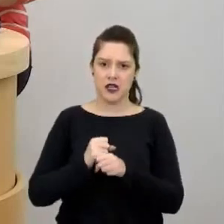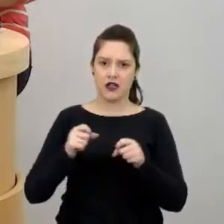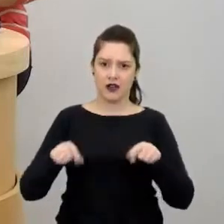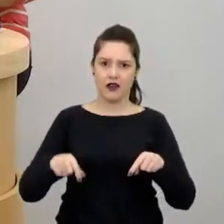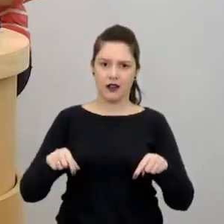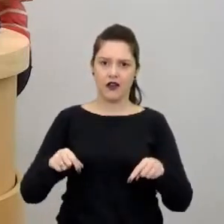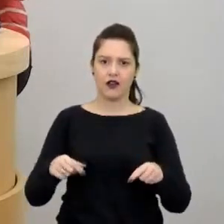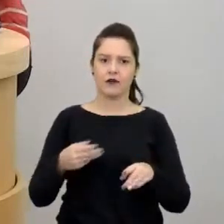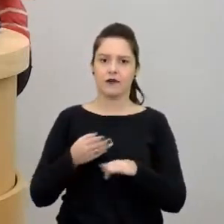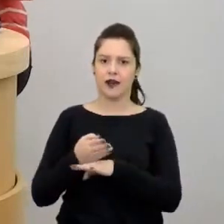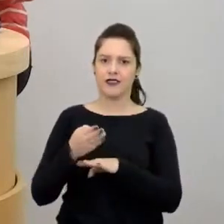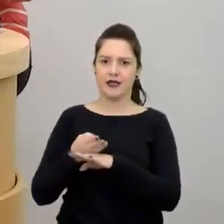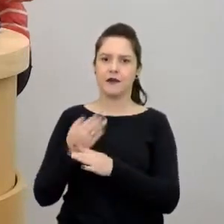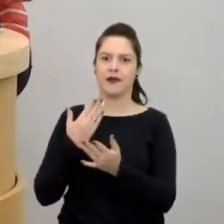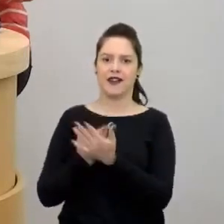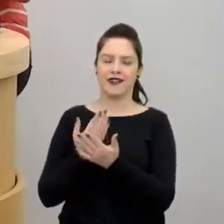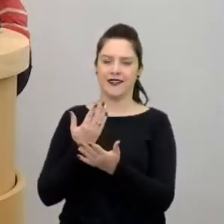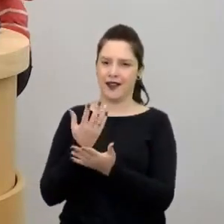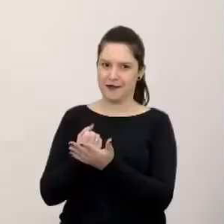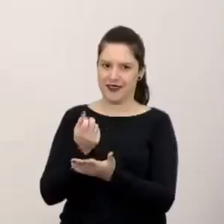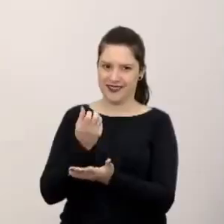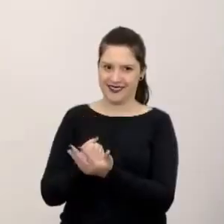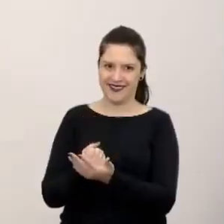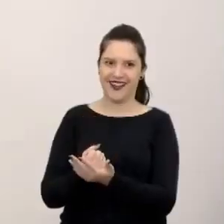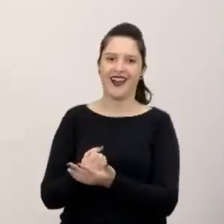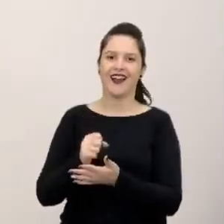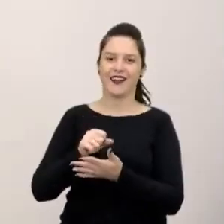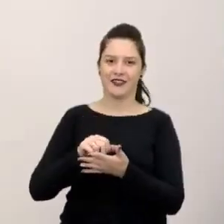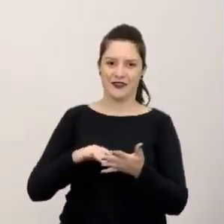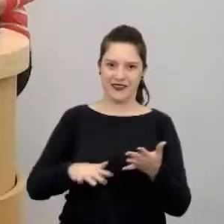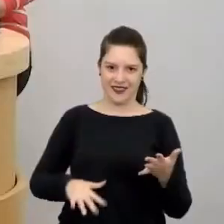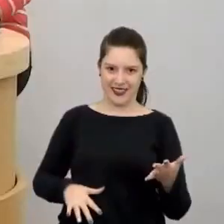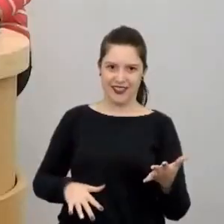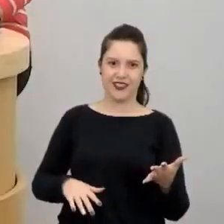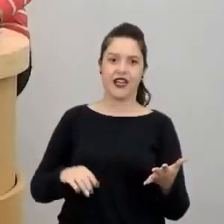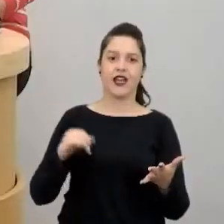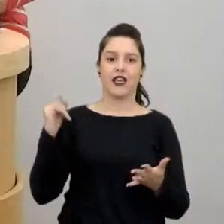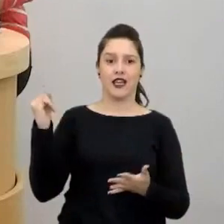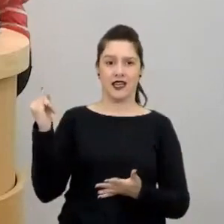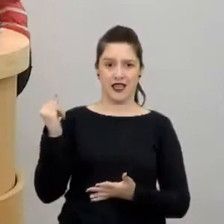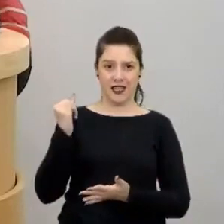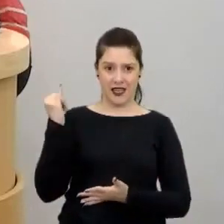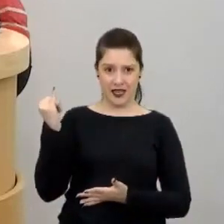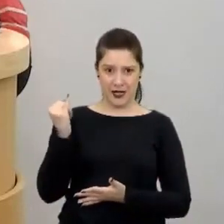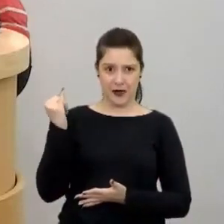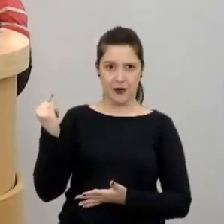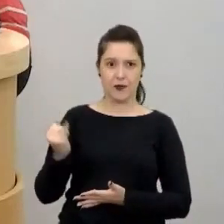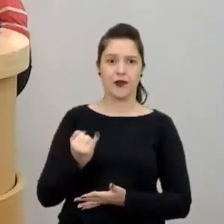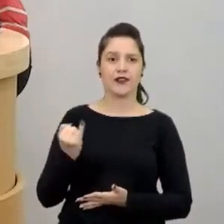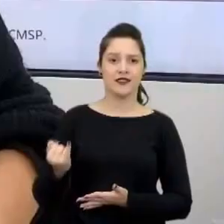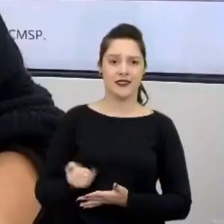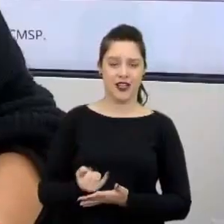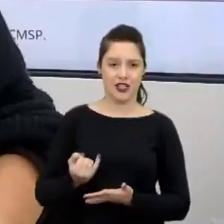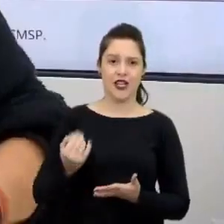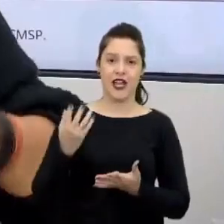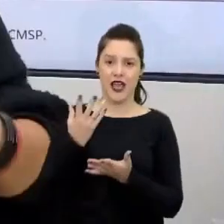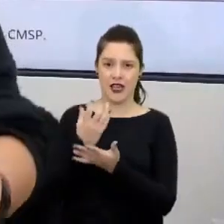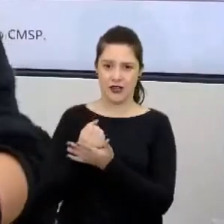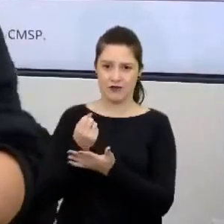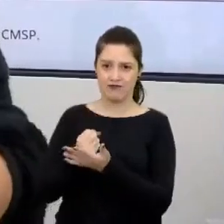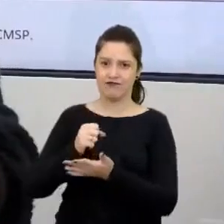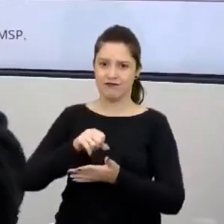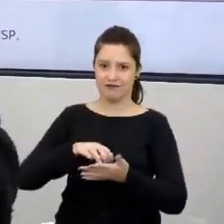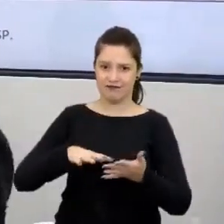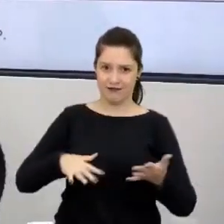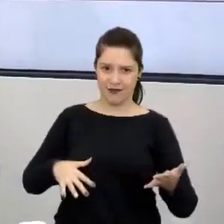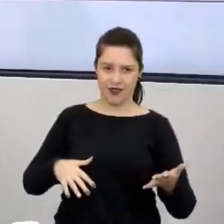a reprise e tem tarefas. Tem tarefas, isso é importante, né? Teremos tarefas das reprises. A gente tá